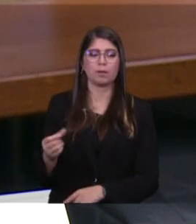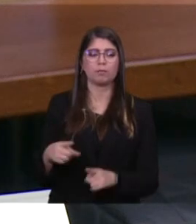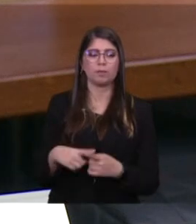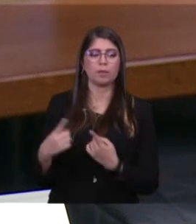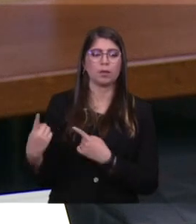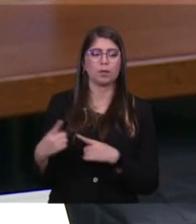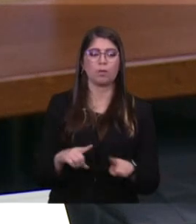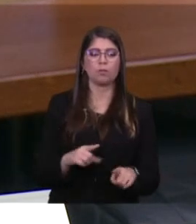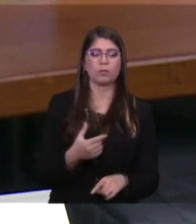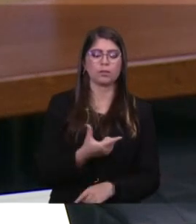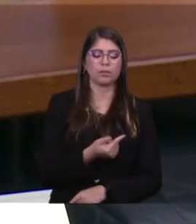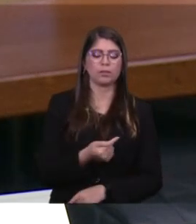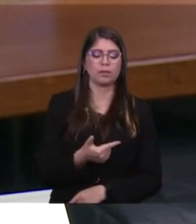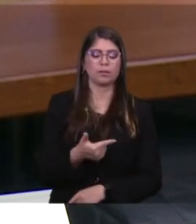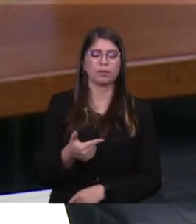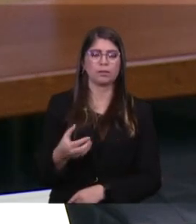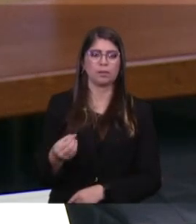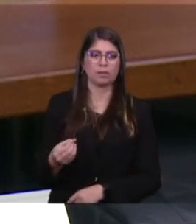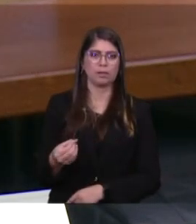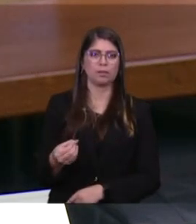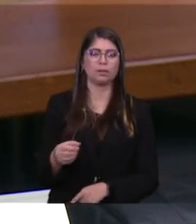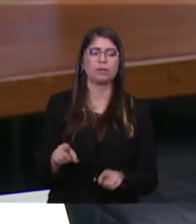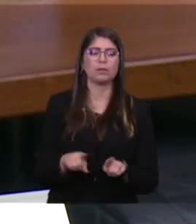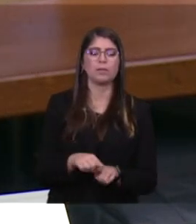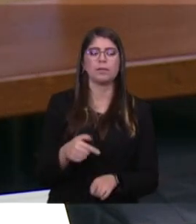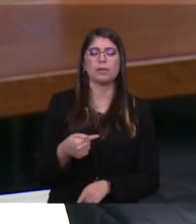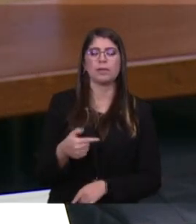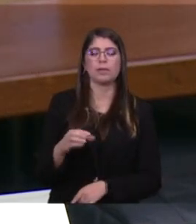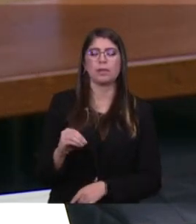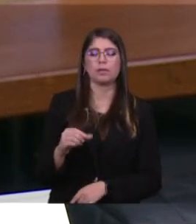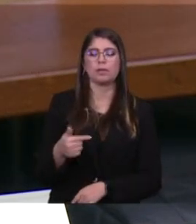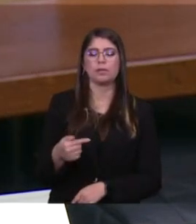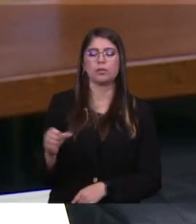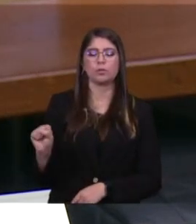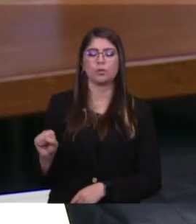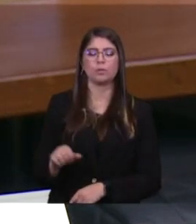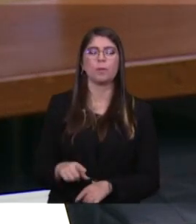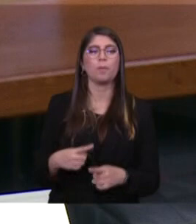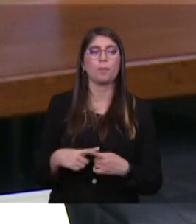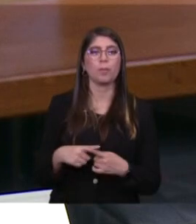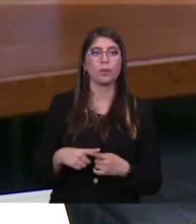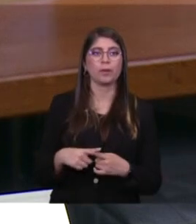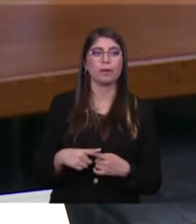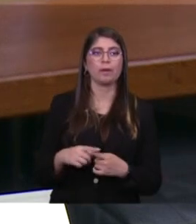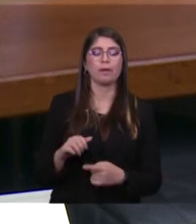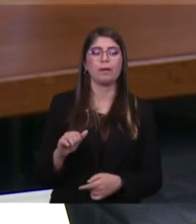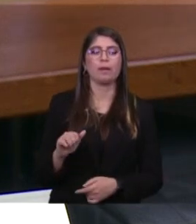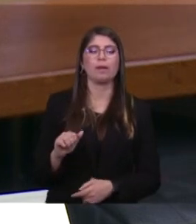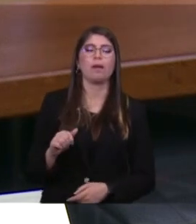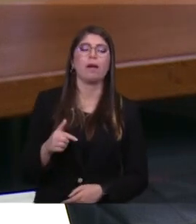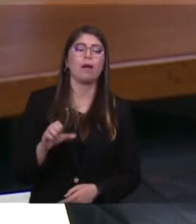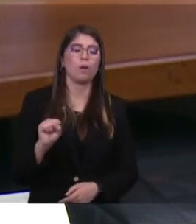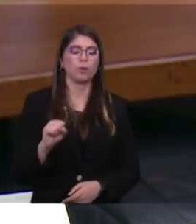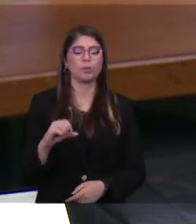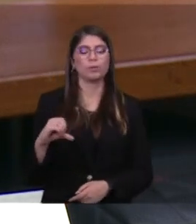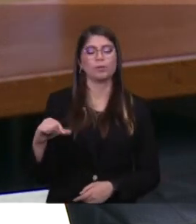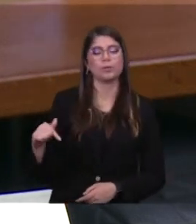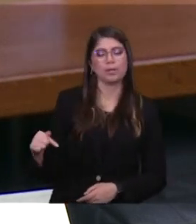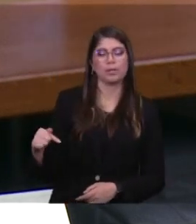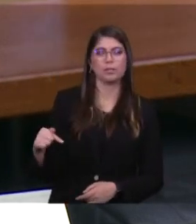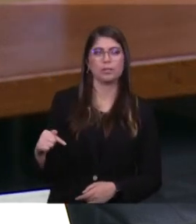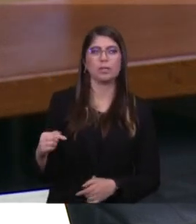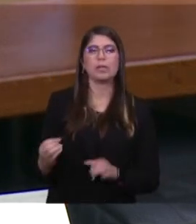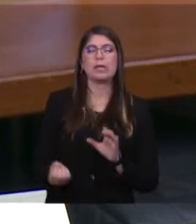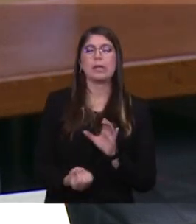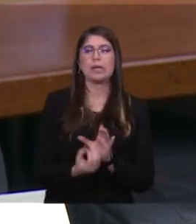na 7070 e 7078, sob o fundamento de que a emenda constitucional 87 teria criado uma nova relação